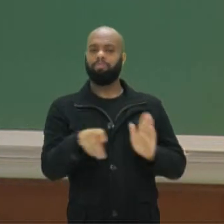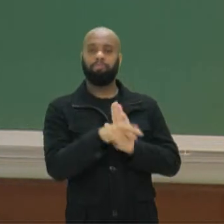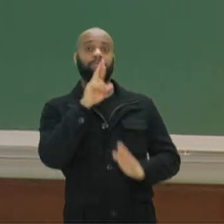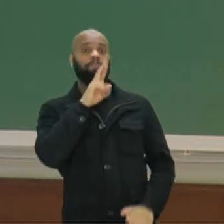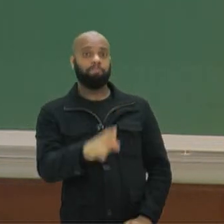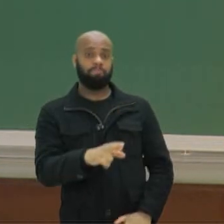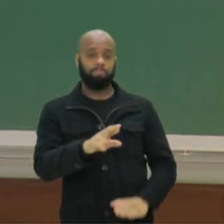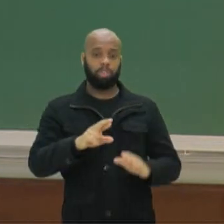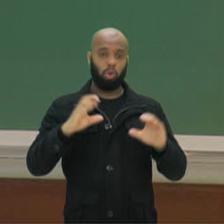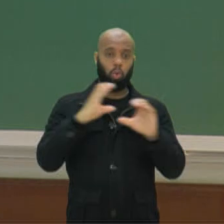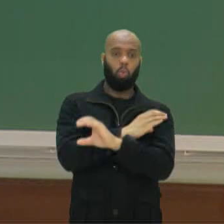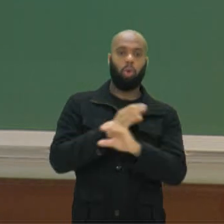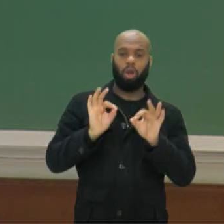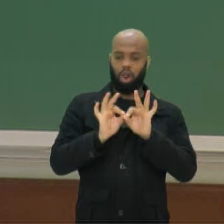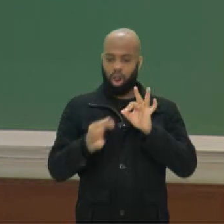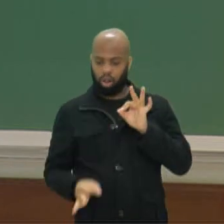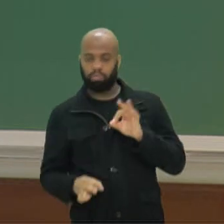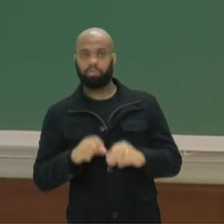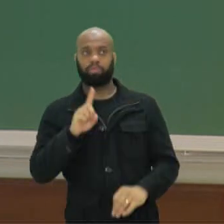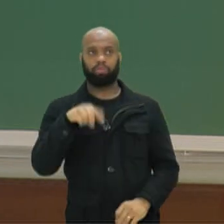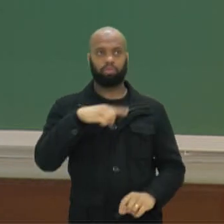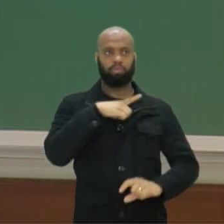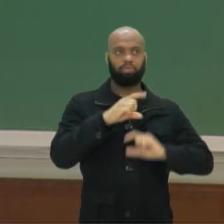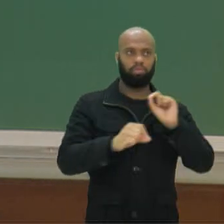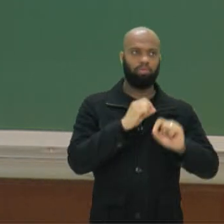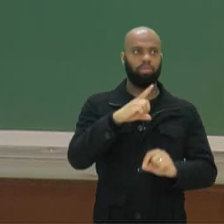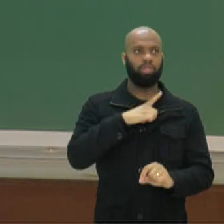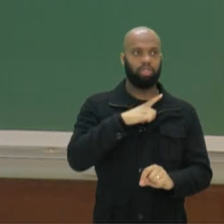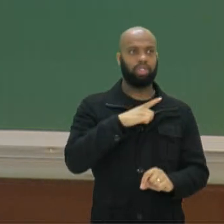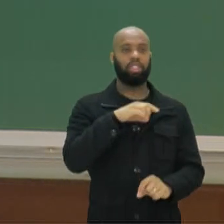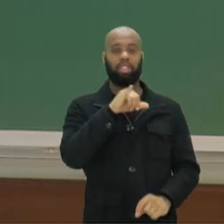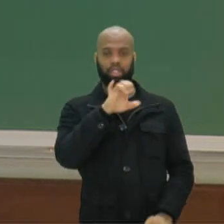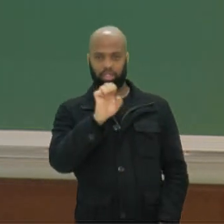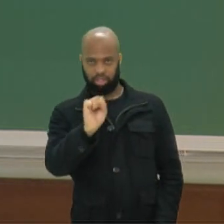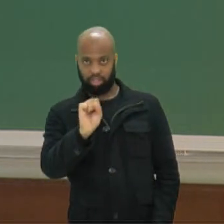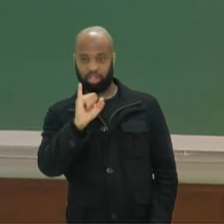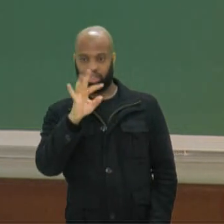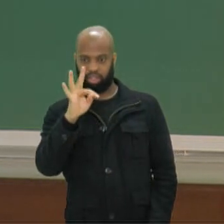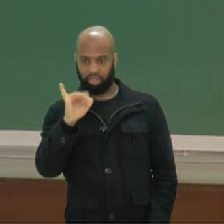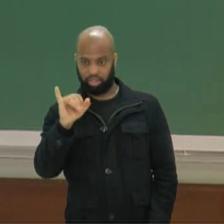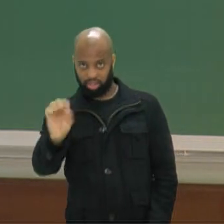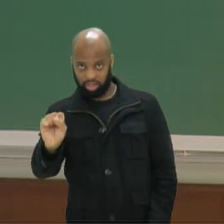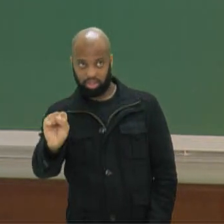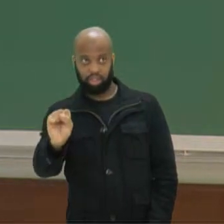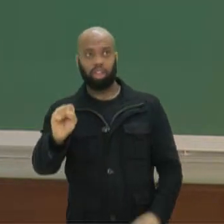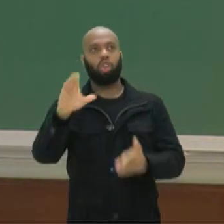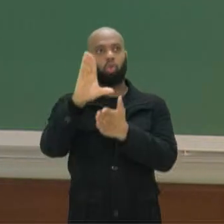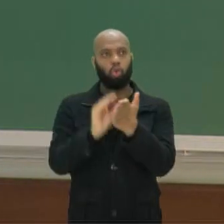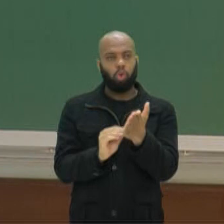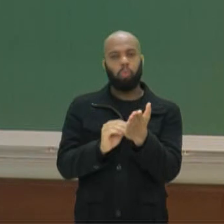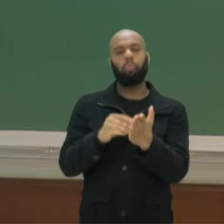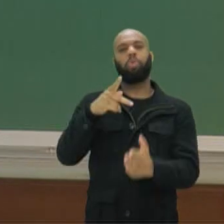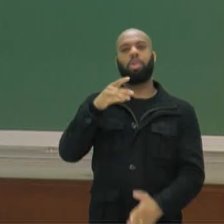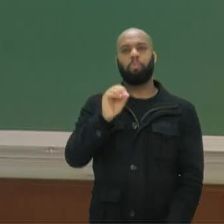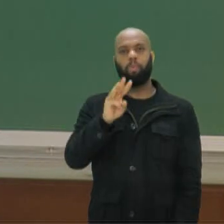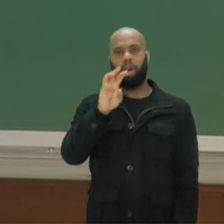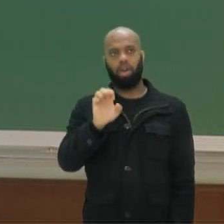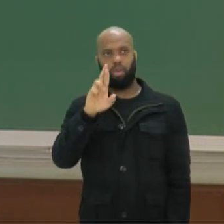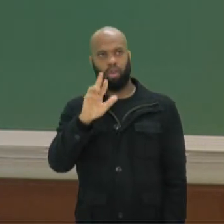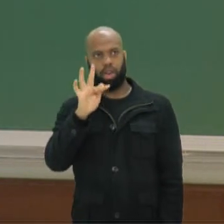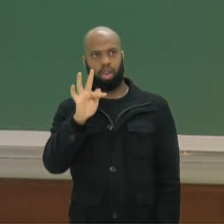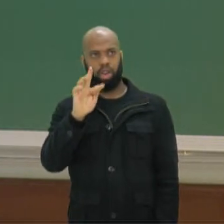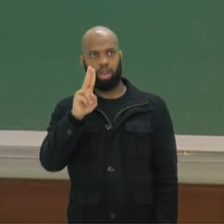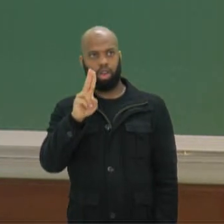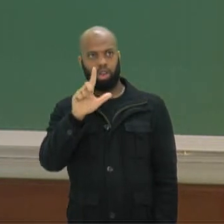resposta comprida, yes, it is powerful in Brazil. Se você quisesse, ao invés do it, era só você botar,